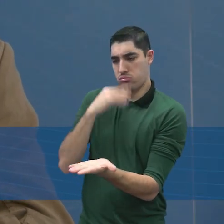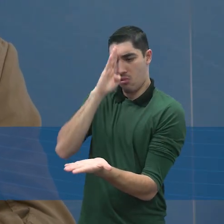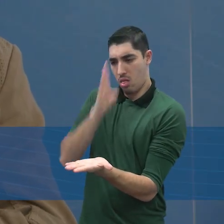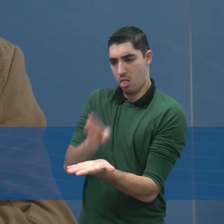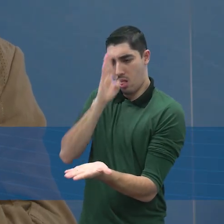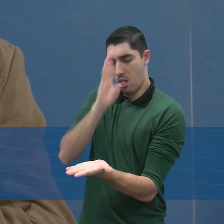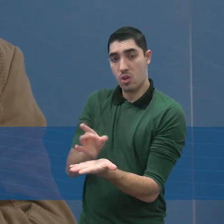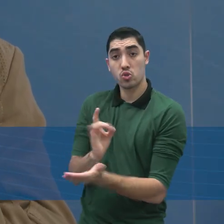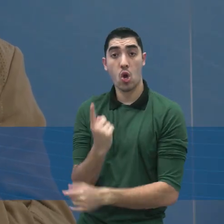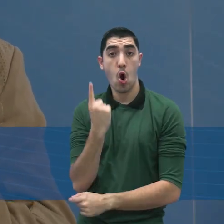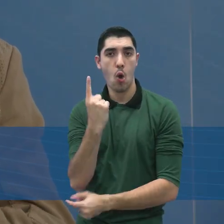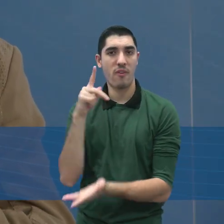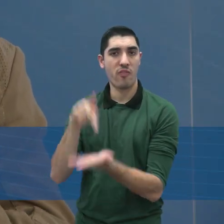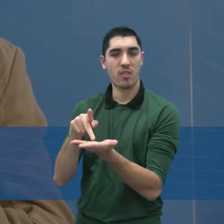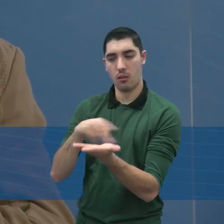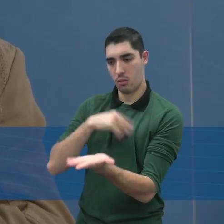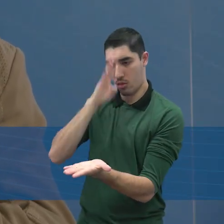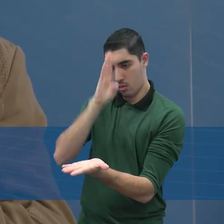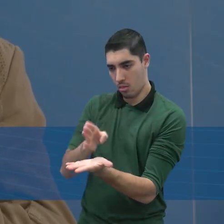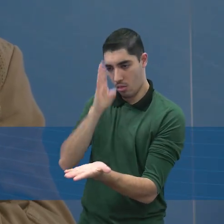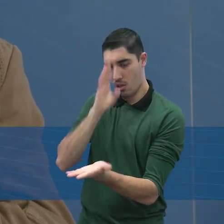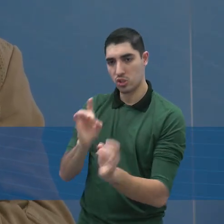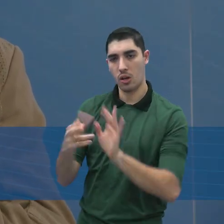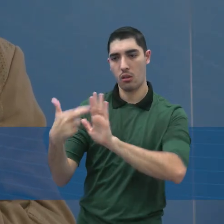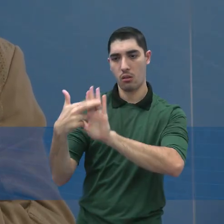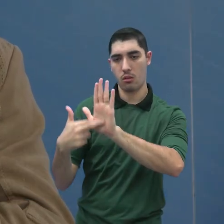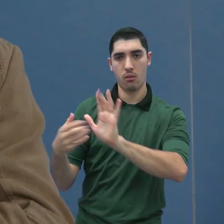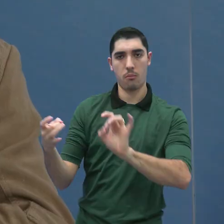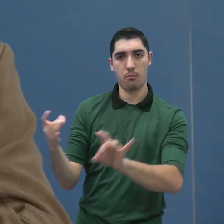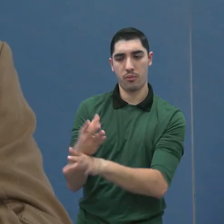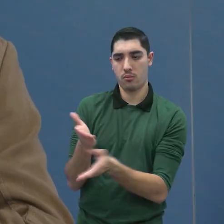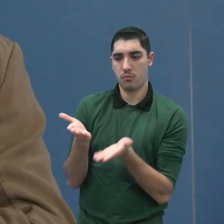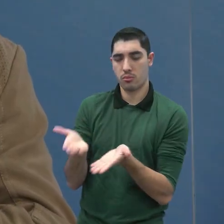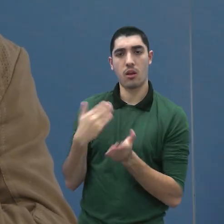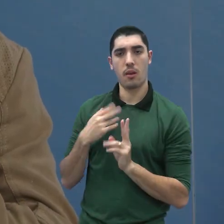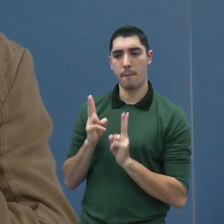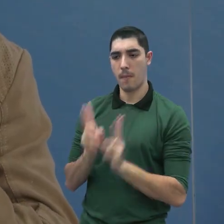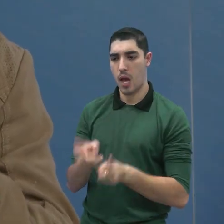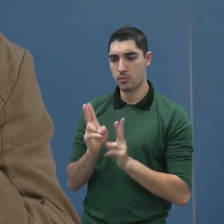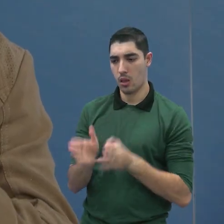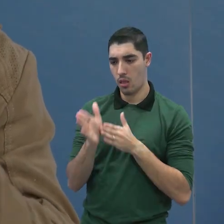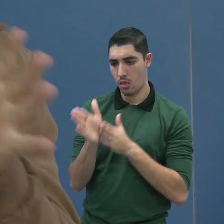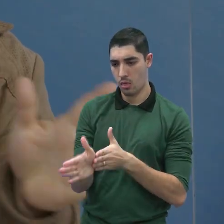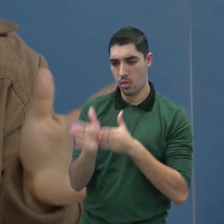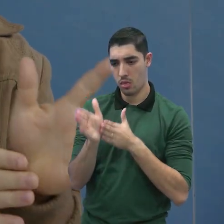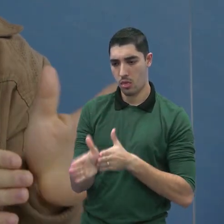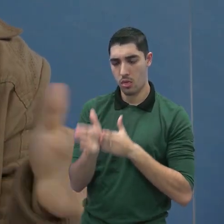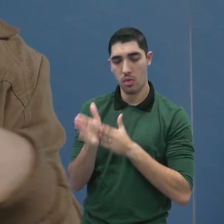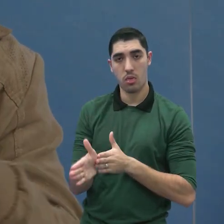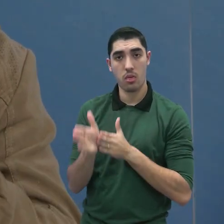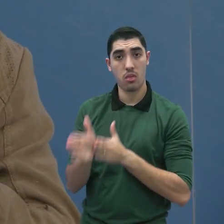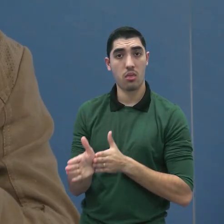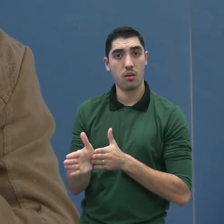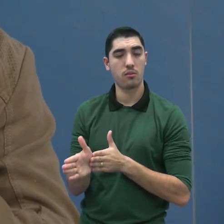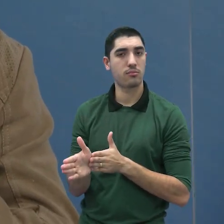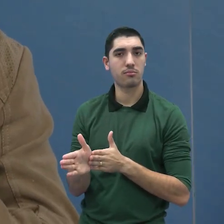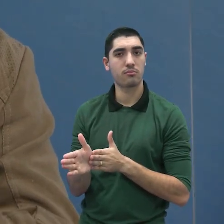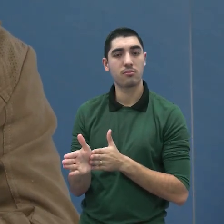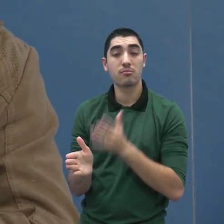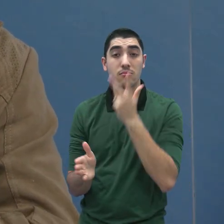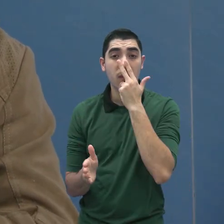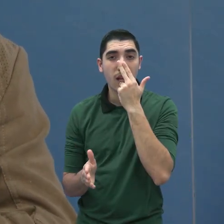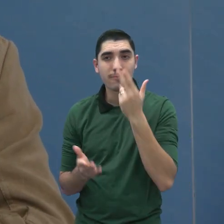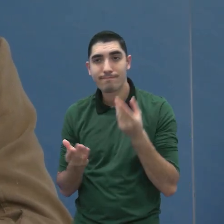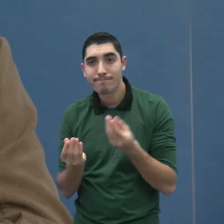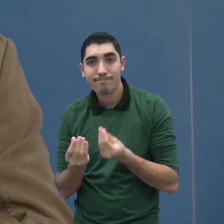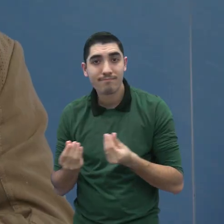uma verdade predeterminada, predita, e que eu continuo fundamentando elas a partir de um único viés, e daí se